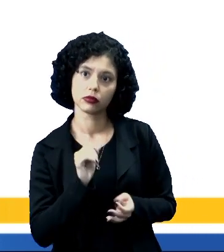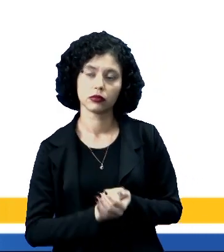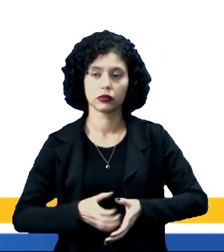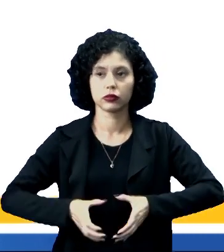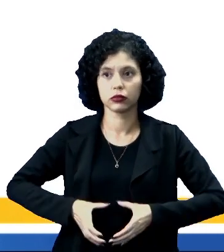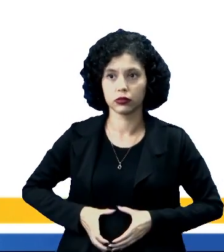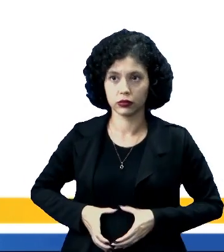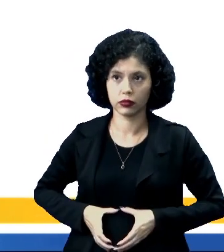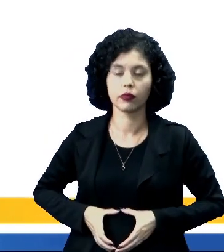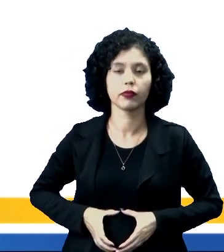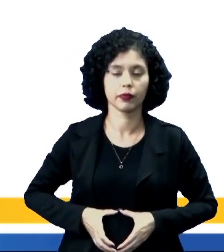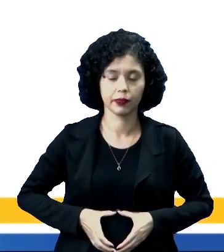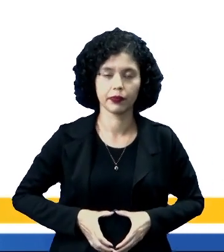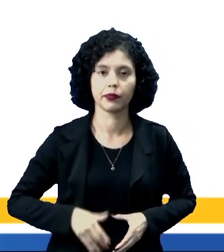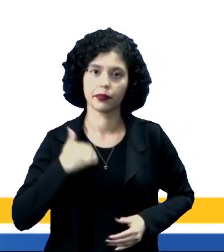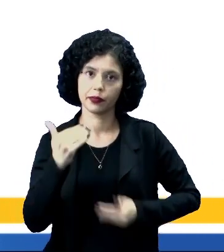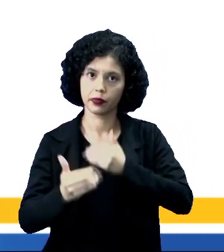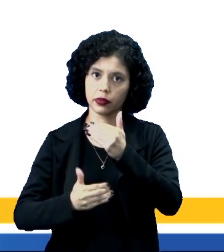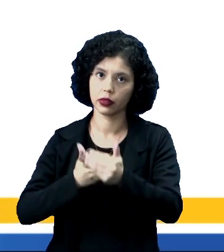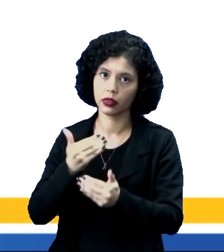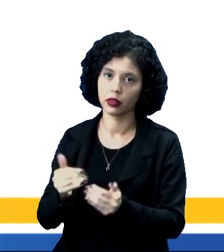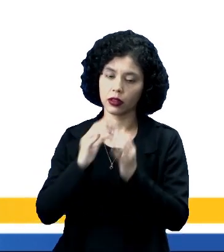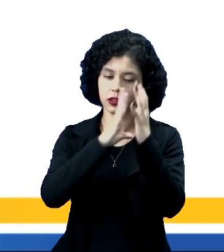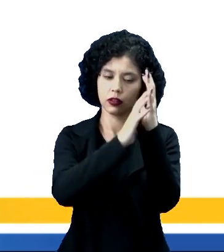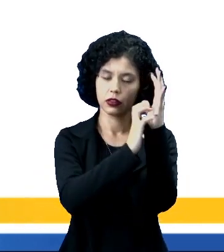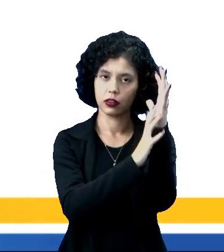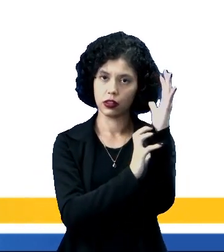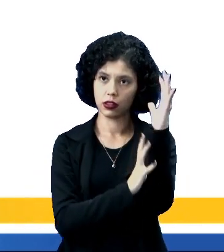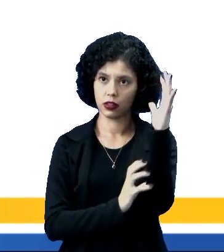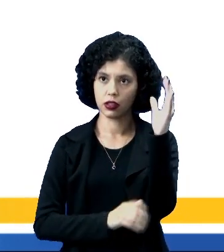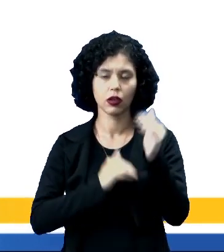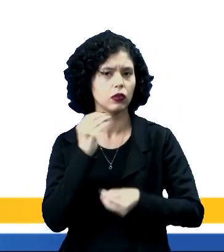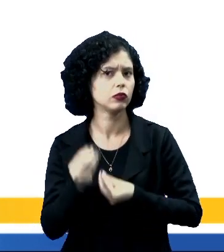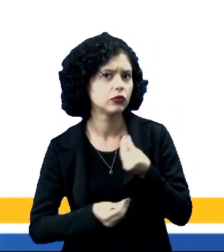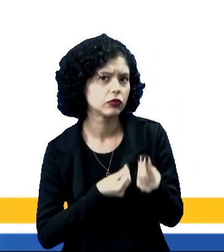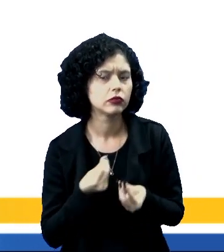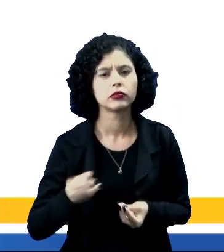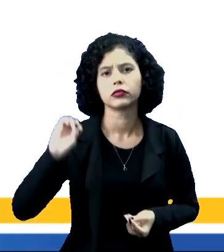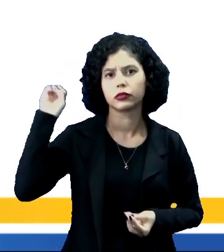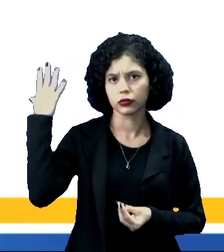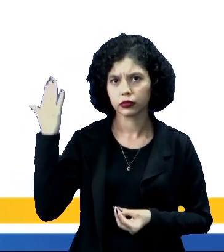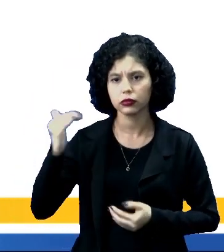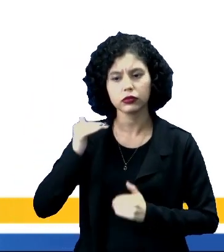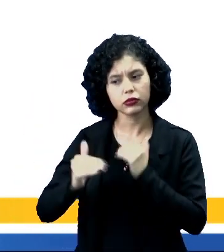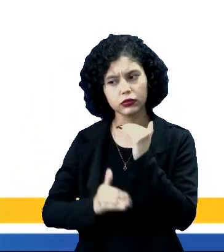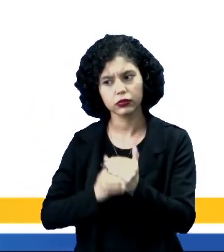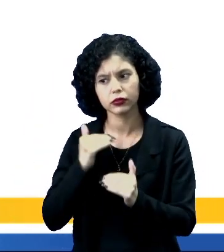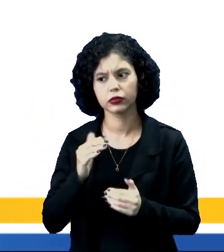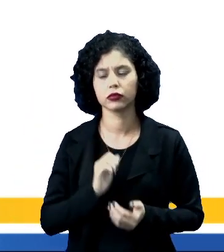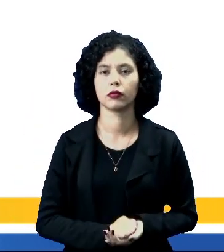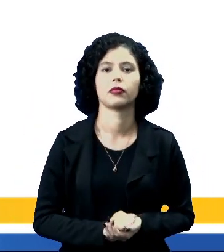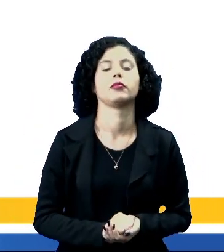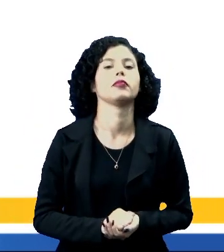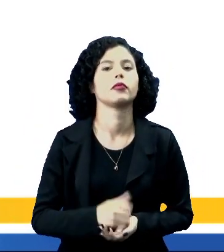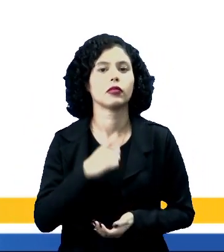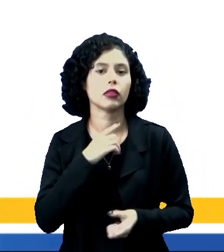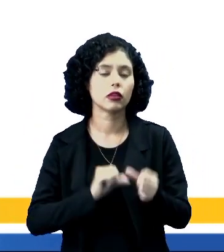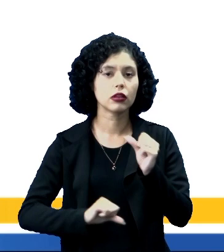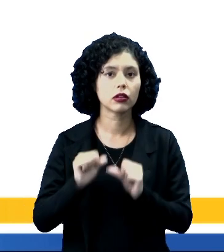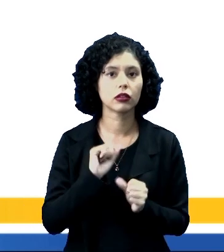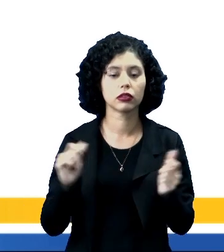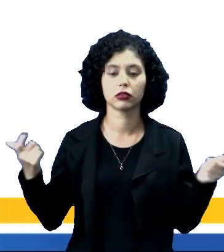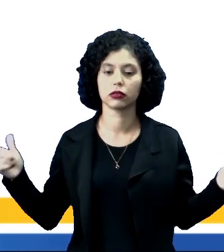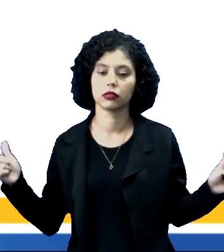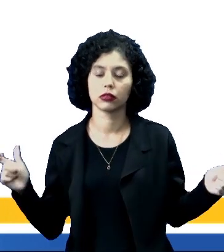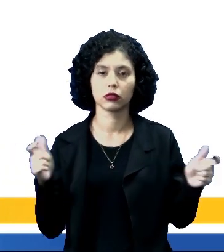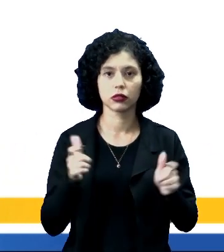o útero né durante o processo de descamação é que isso vai acontecendo e como é que tem alterações